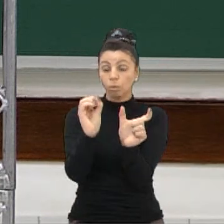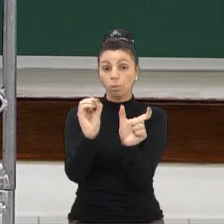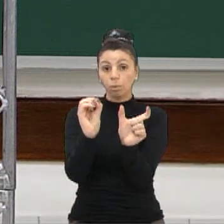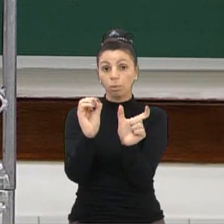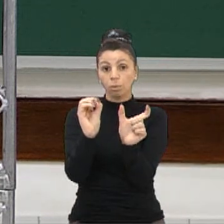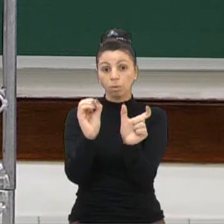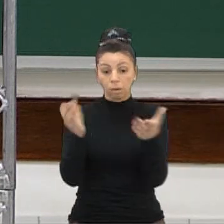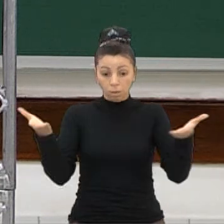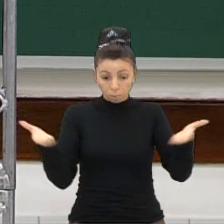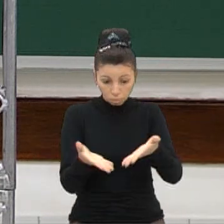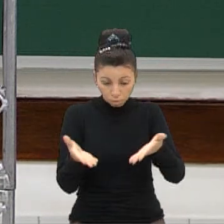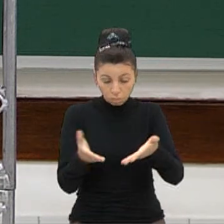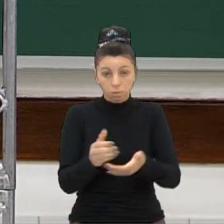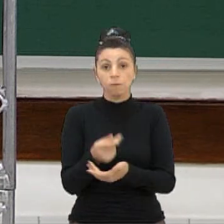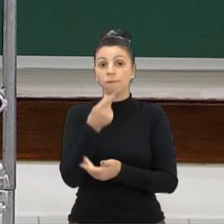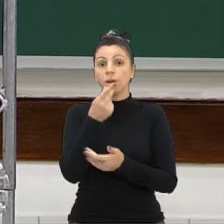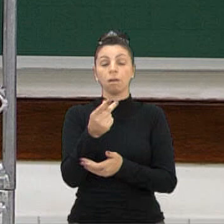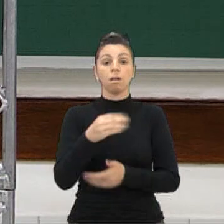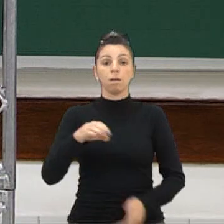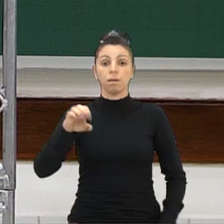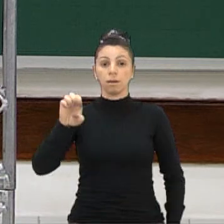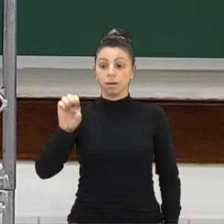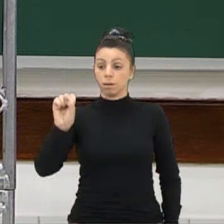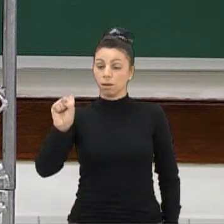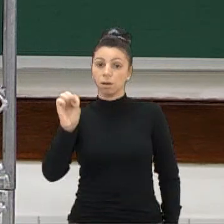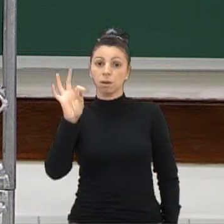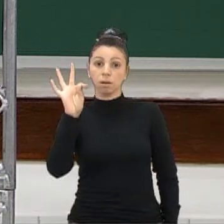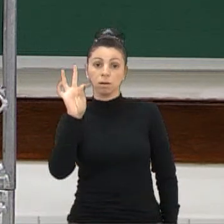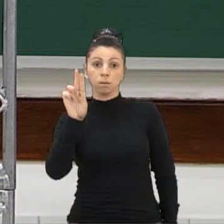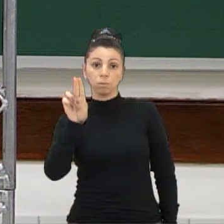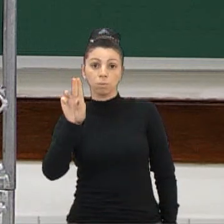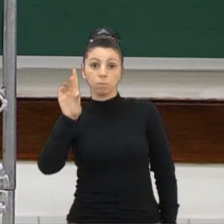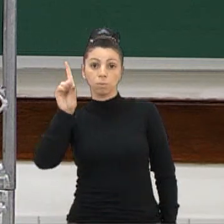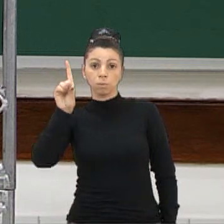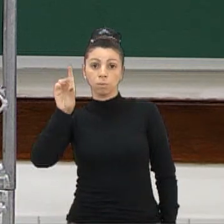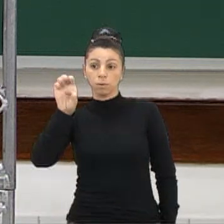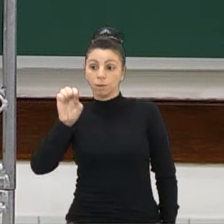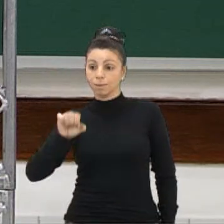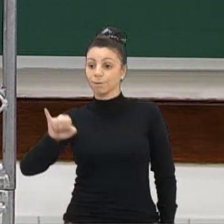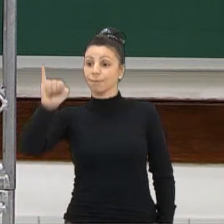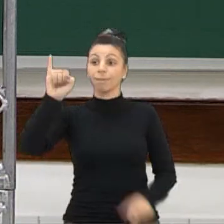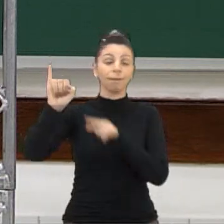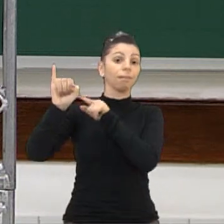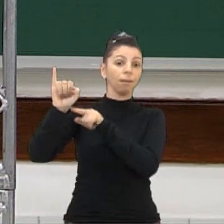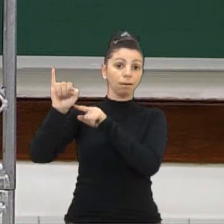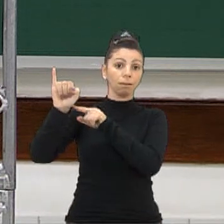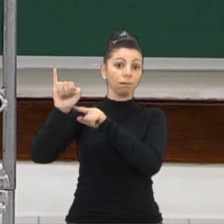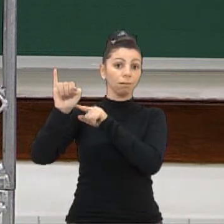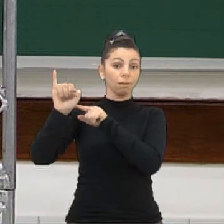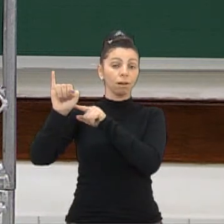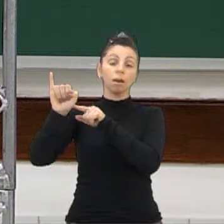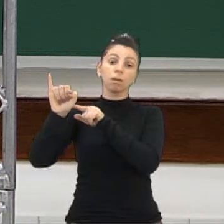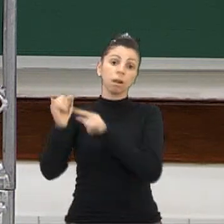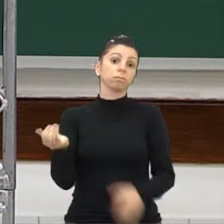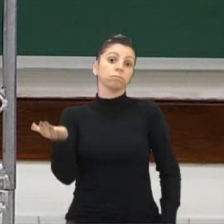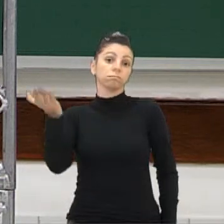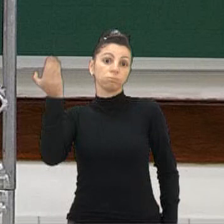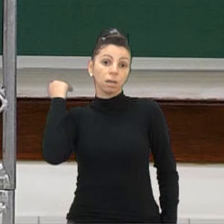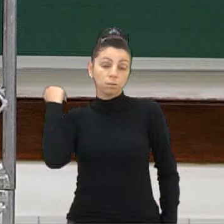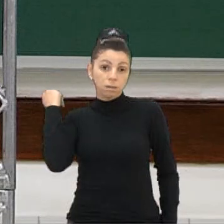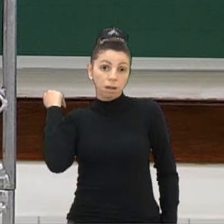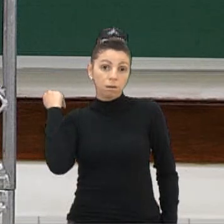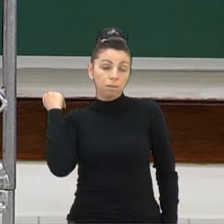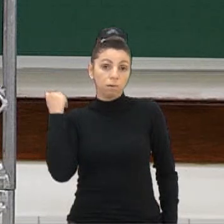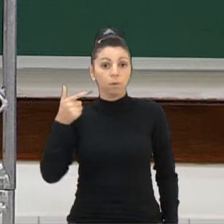terminou em ei a minha desinência. Então, se terminou em ei, eu não posso estar no presente. Eu estou no passado, né? Ontem